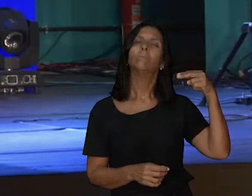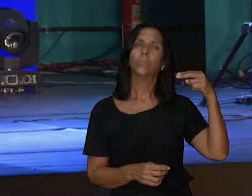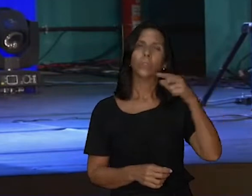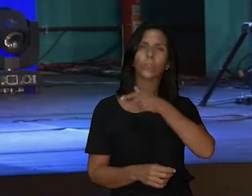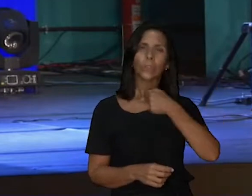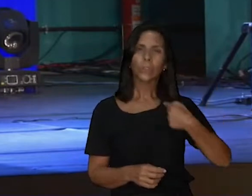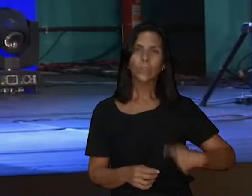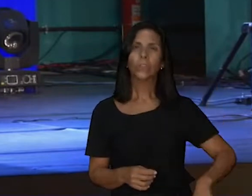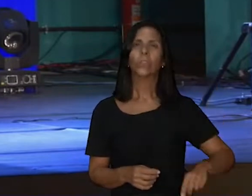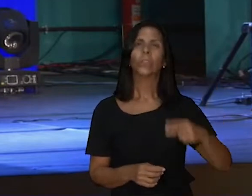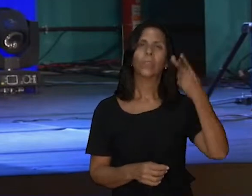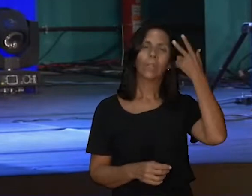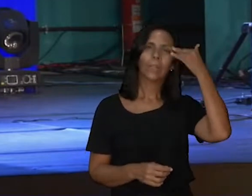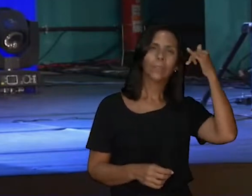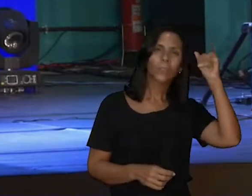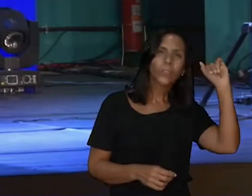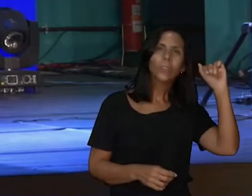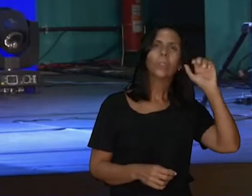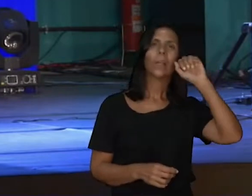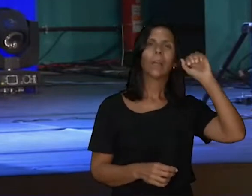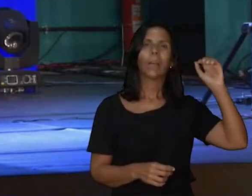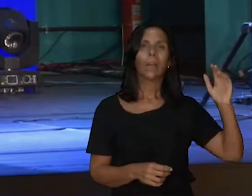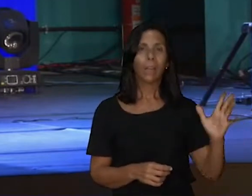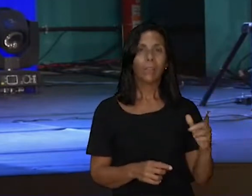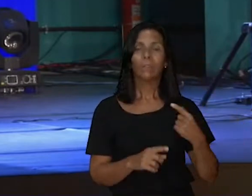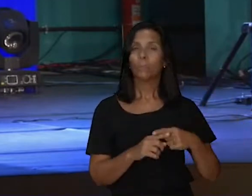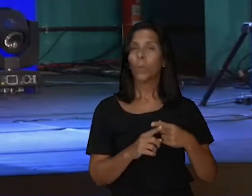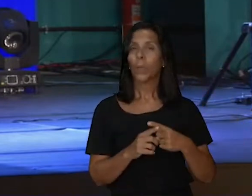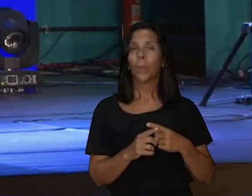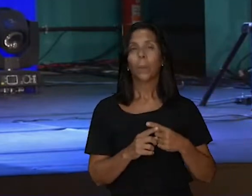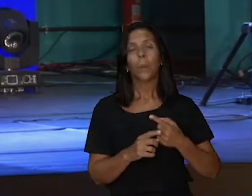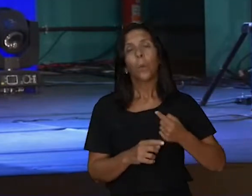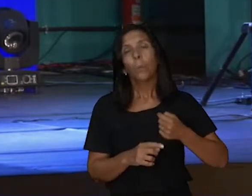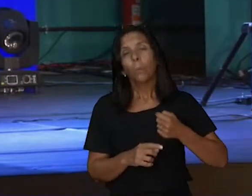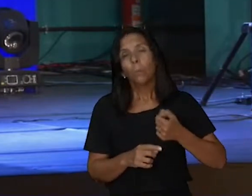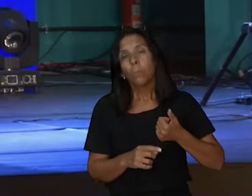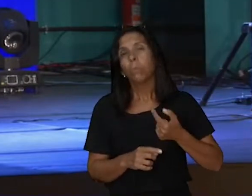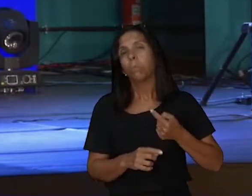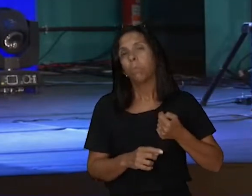a África, porque lá não tem tanta gente indo.